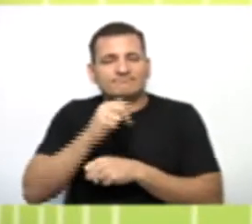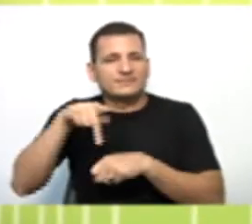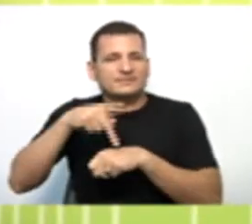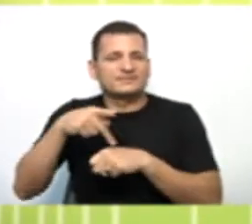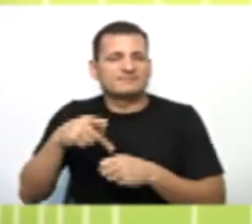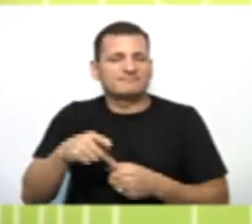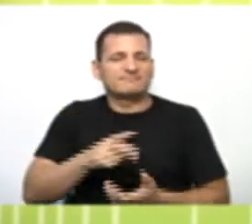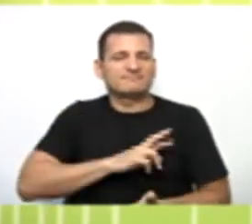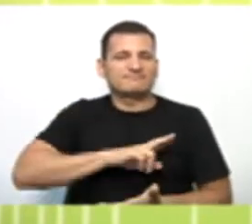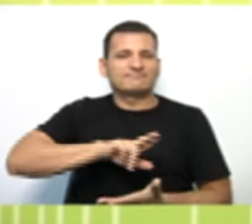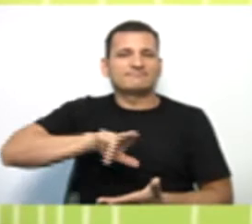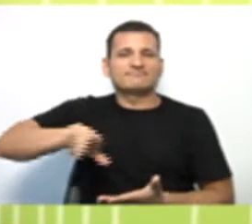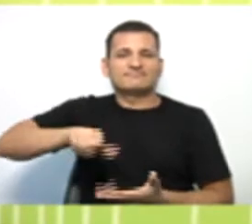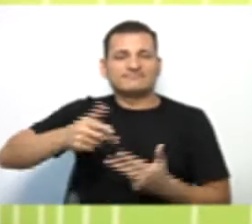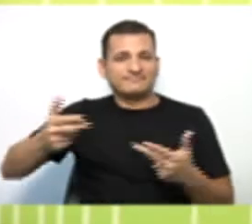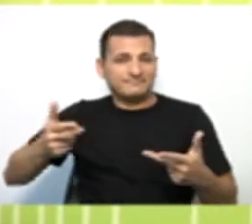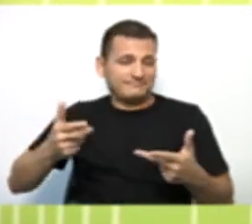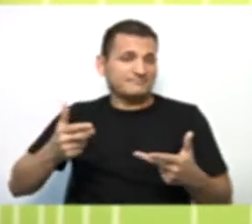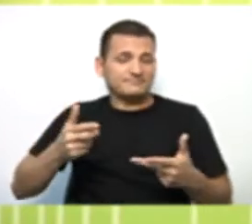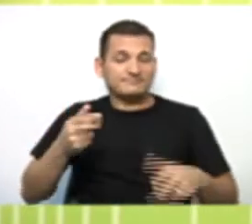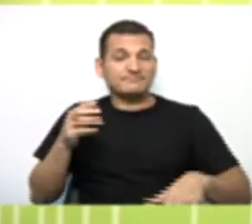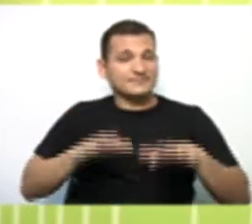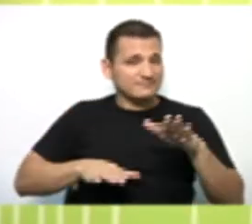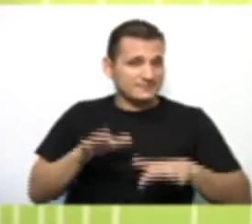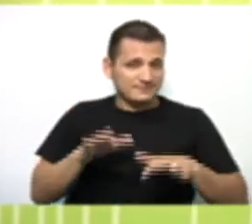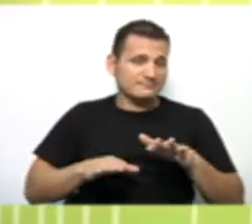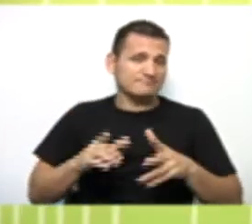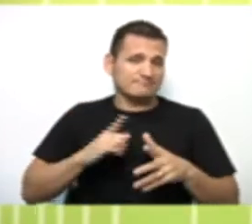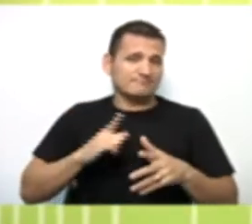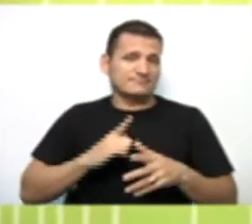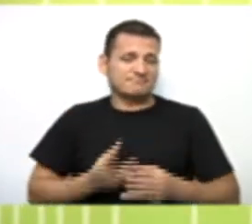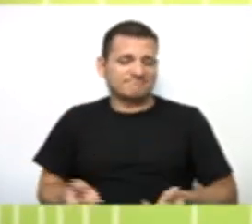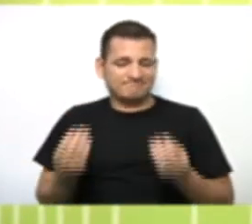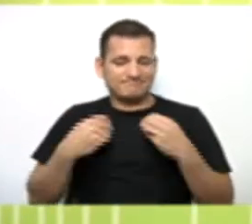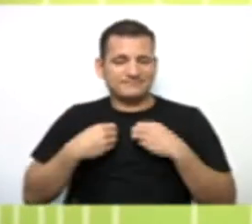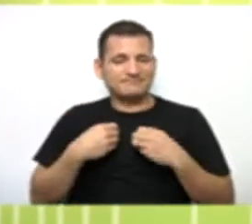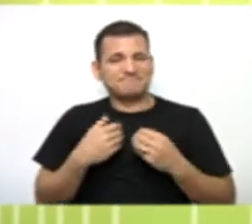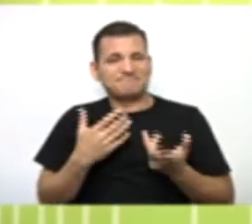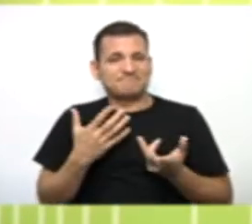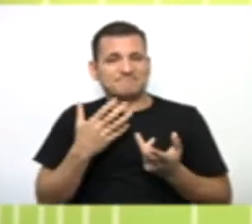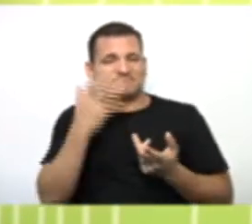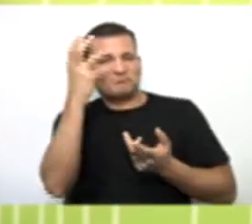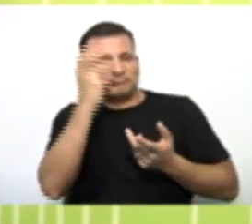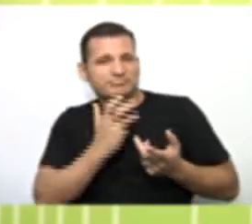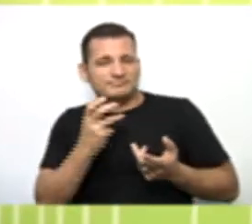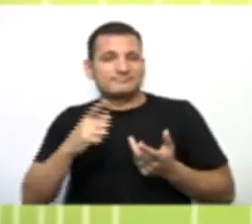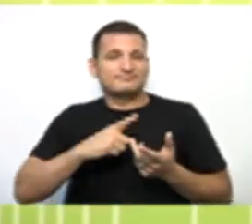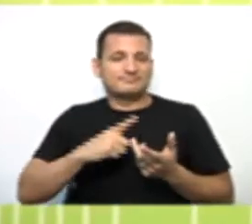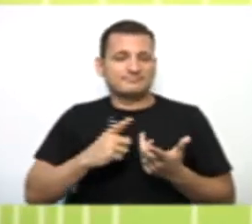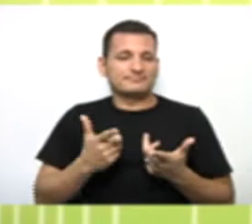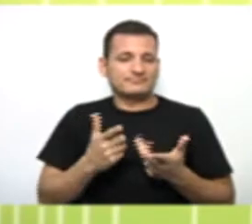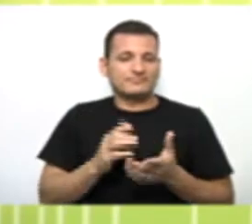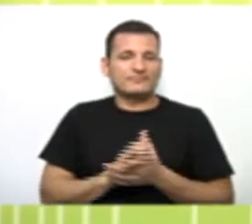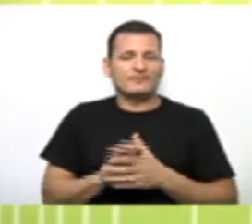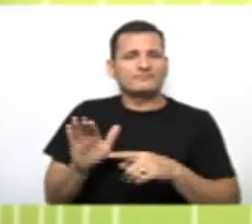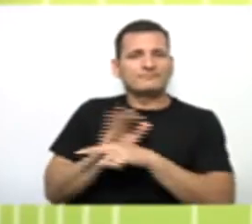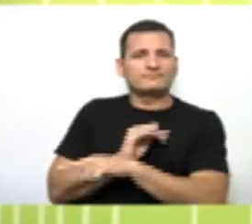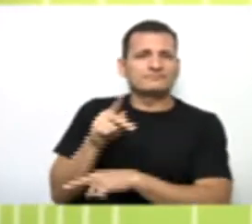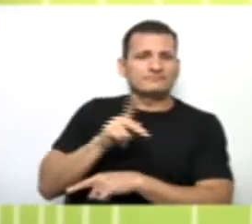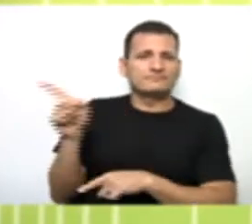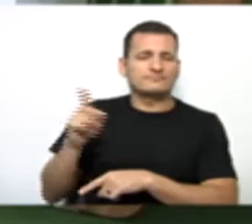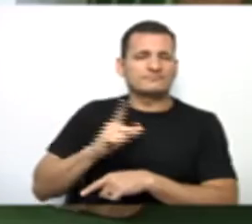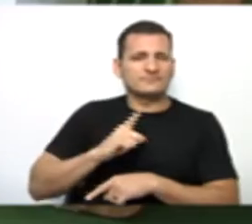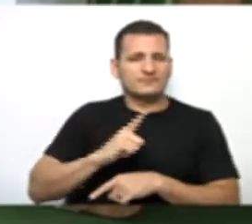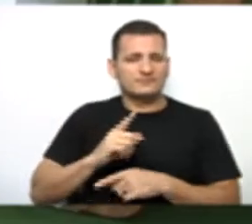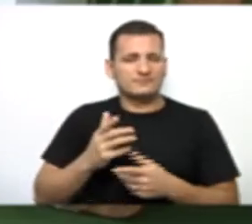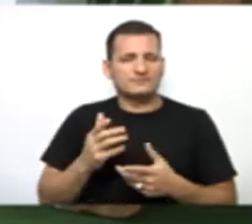tantas situações que às vezes acaba deixando a gente de mau humor, não é? O senhor tem algum tipo de situação dessa,